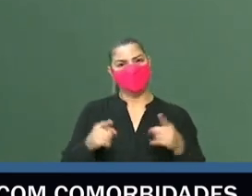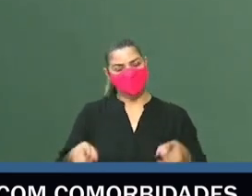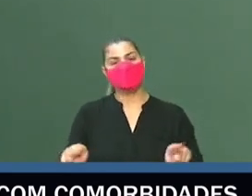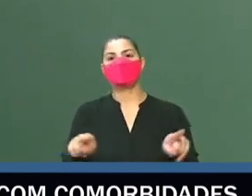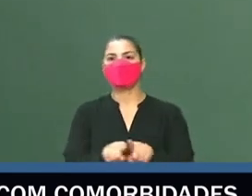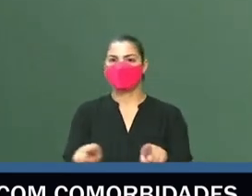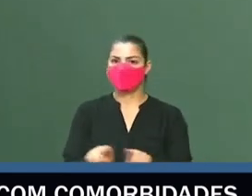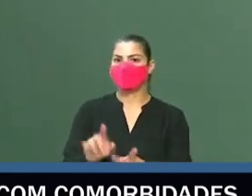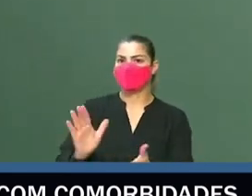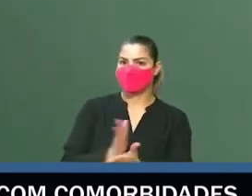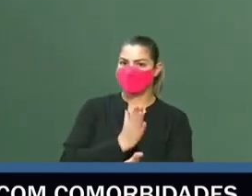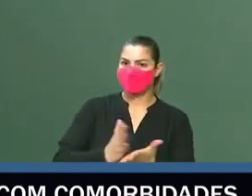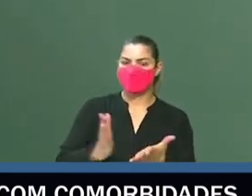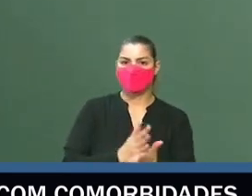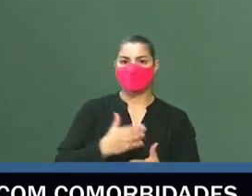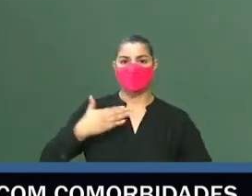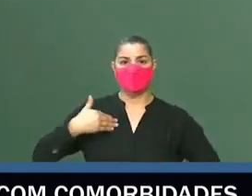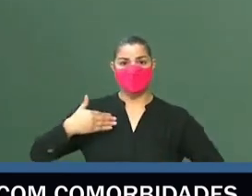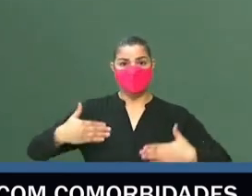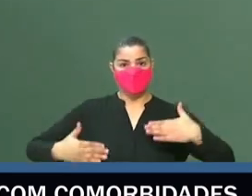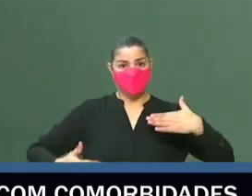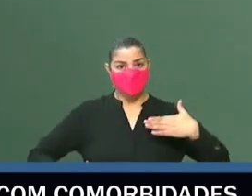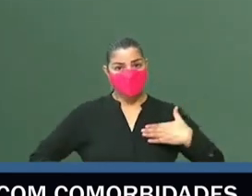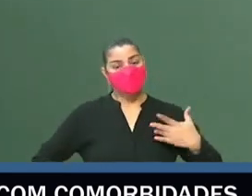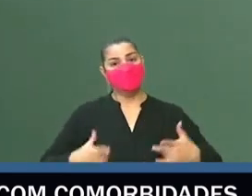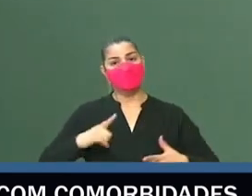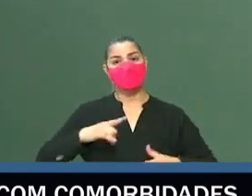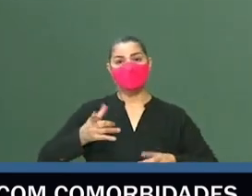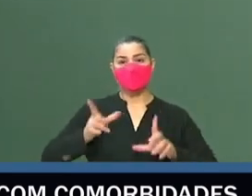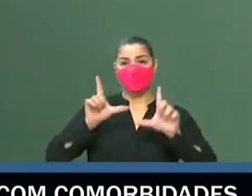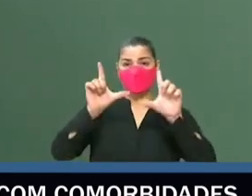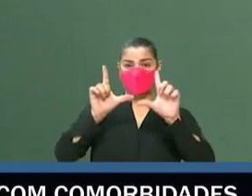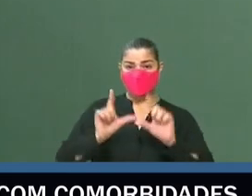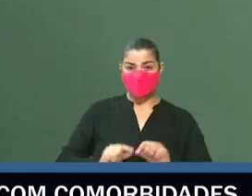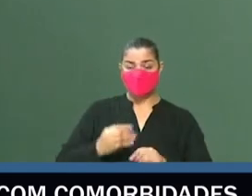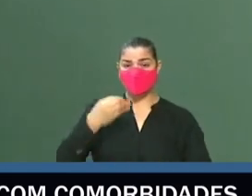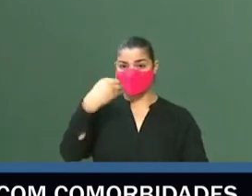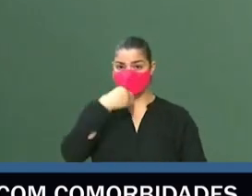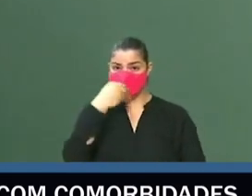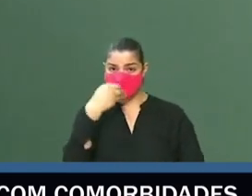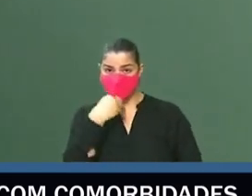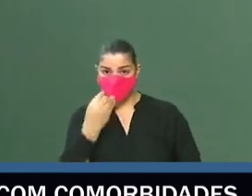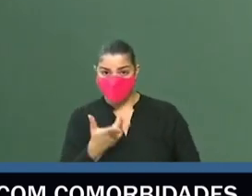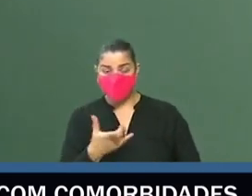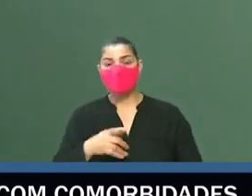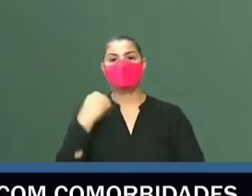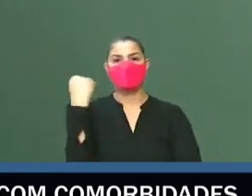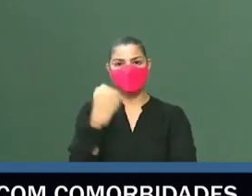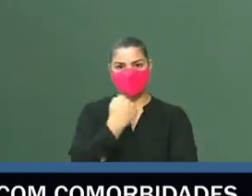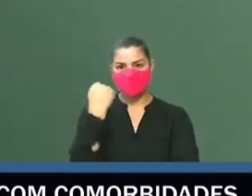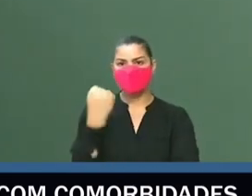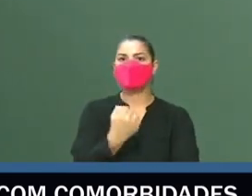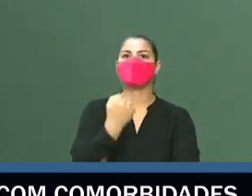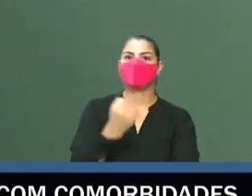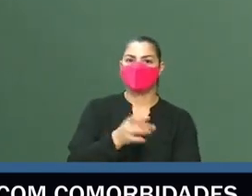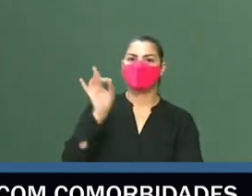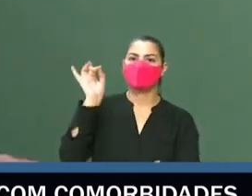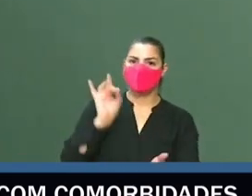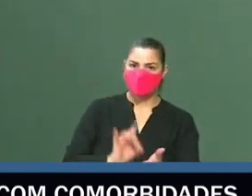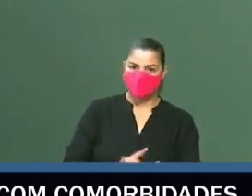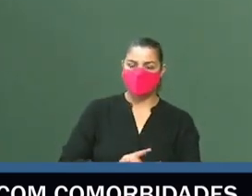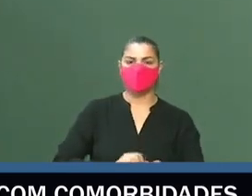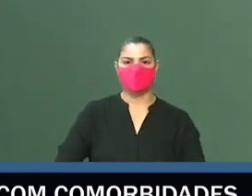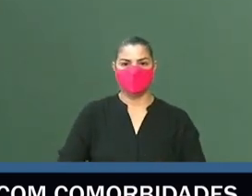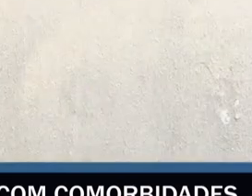tem também aqueles que o sistema imunológico já decaiu muito forte e a doença até apresenta nas